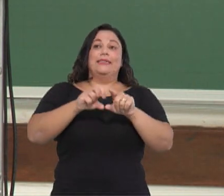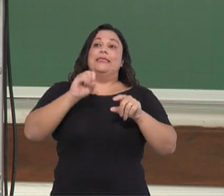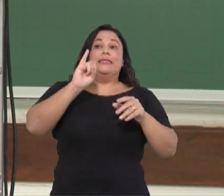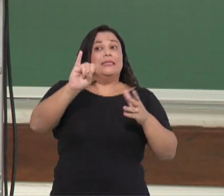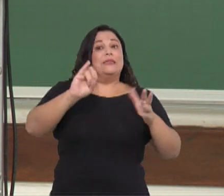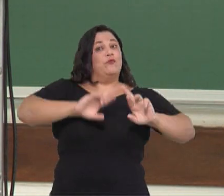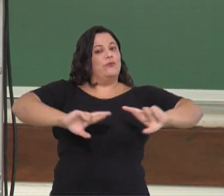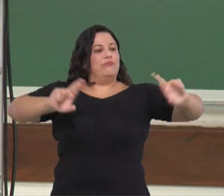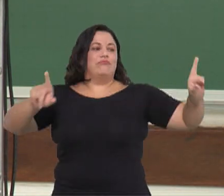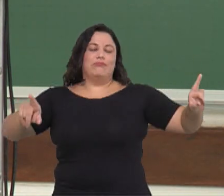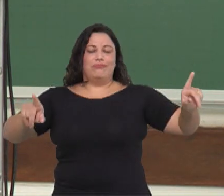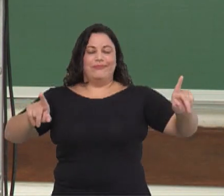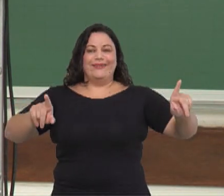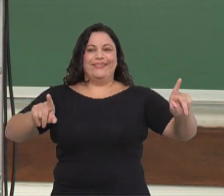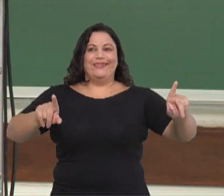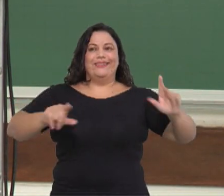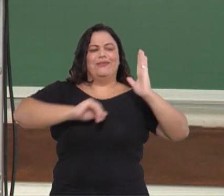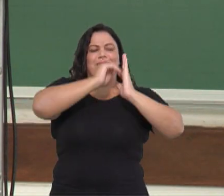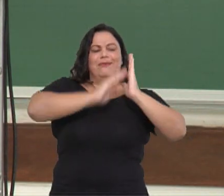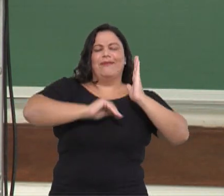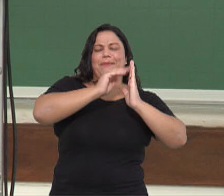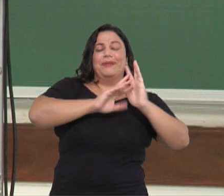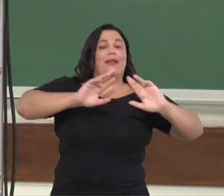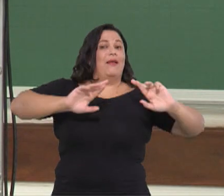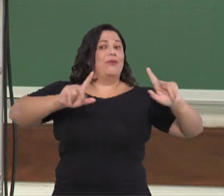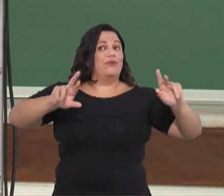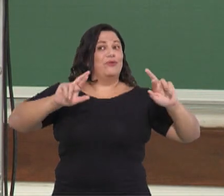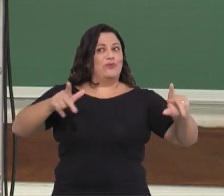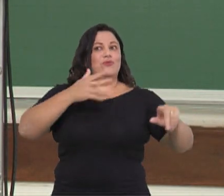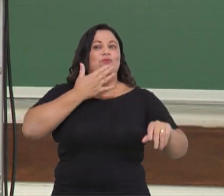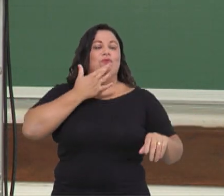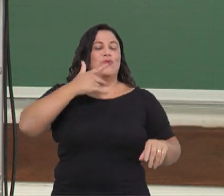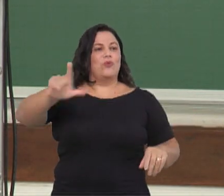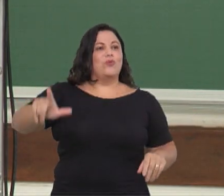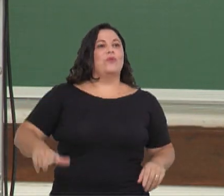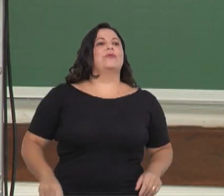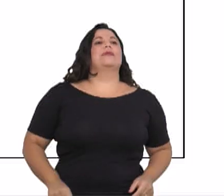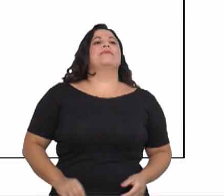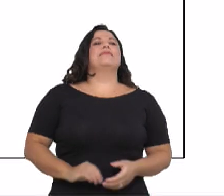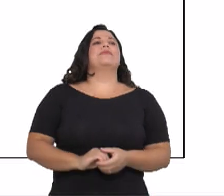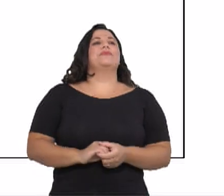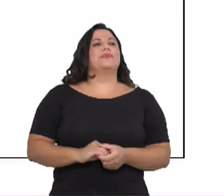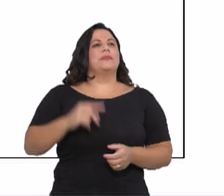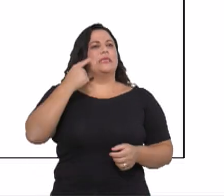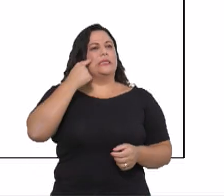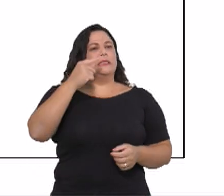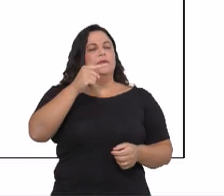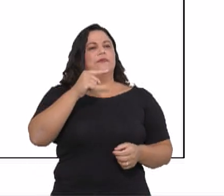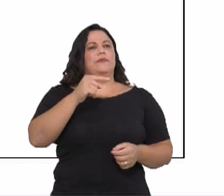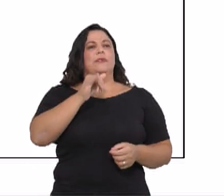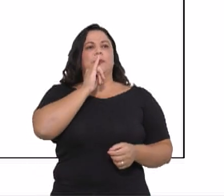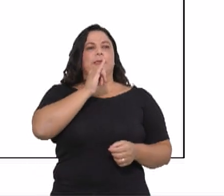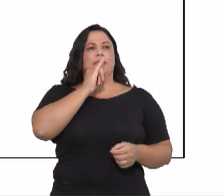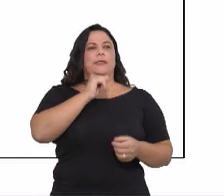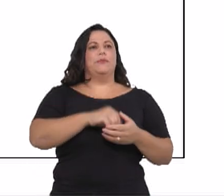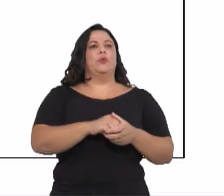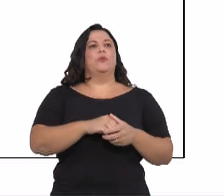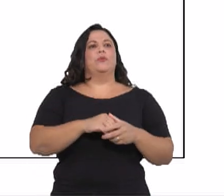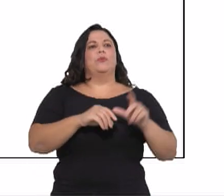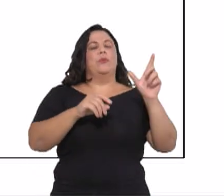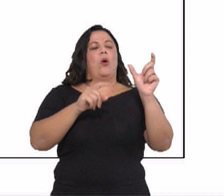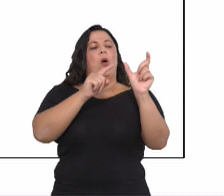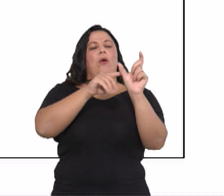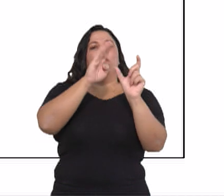tônica diferente, você vai pintar de uma outra cor. Quer ver um exemplo? Olha só. Brasil,